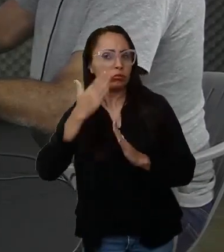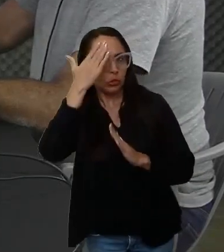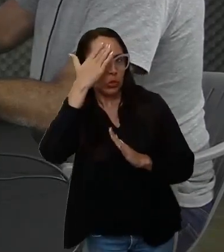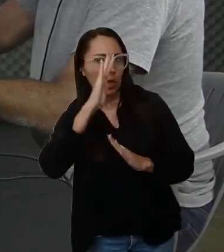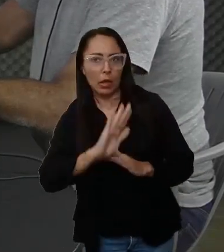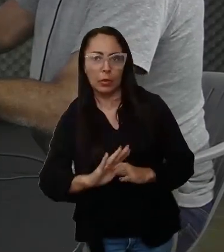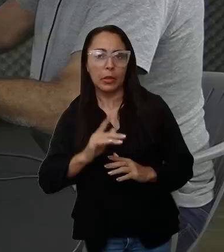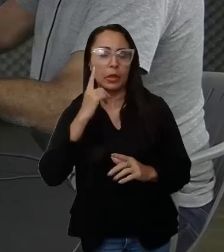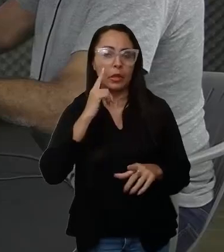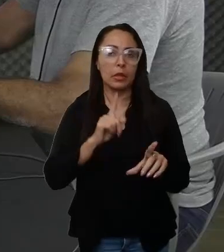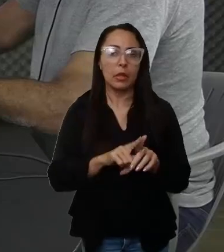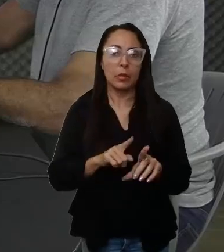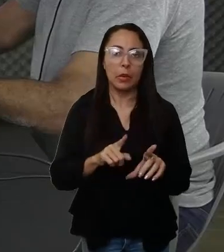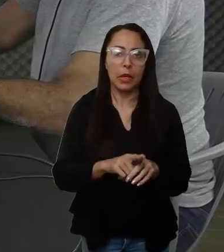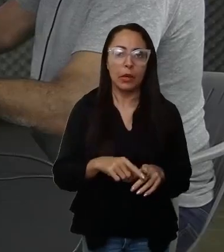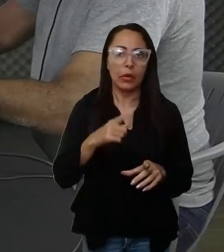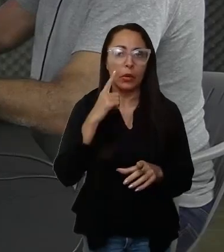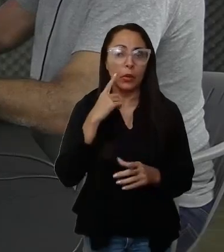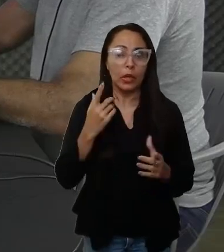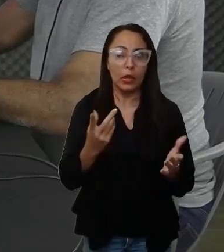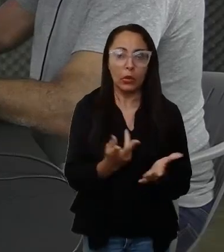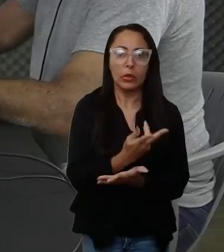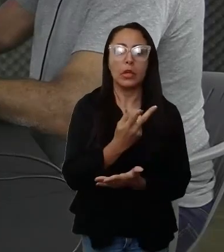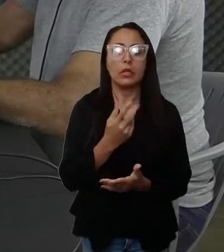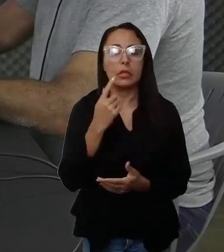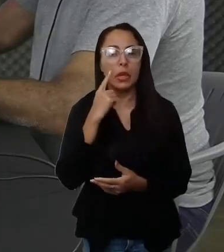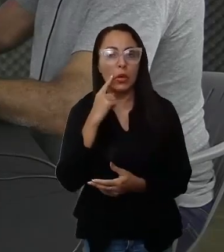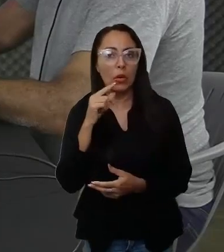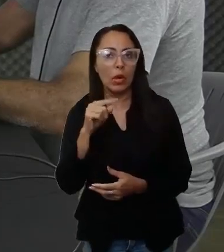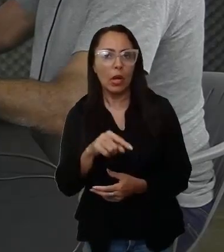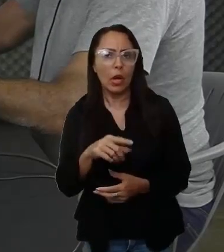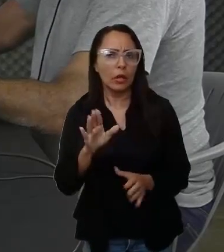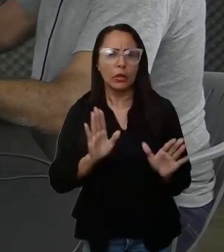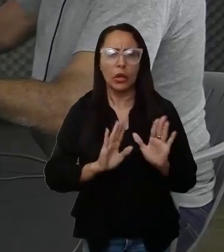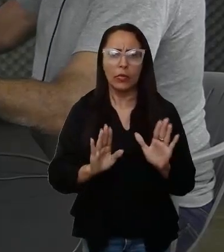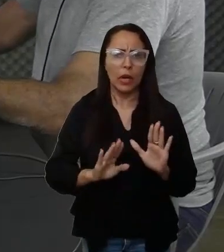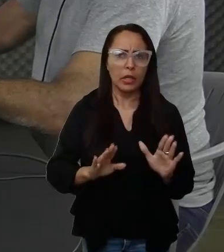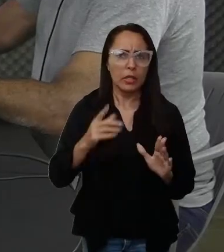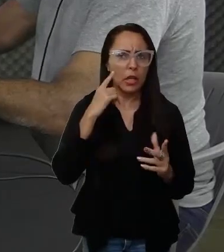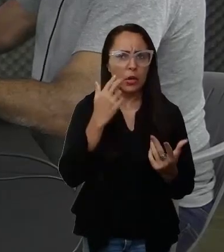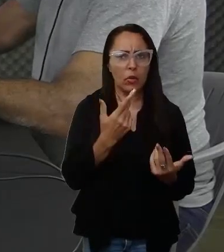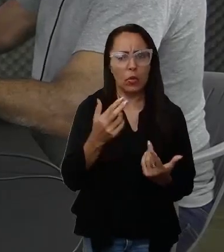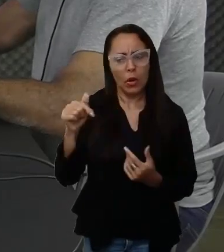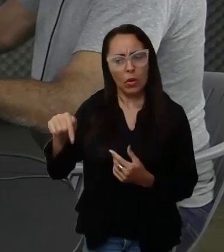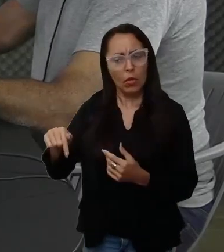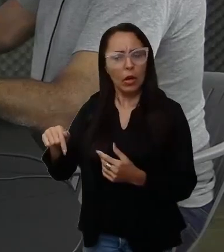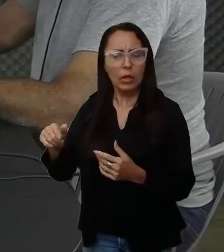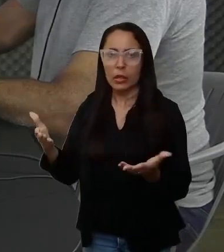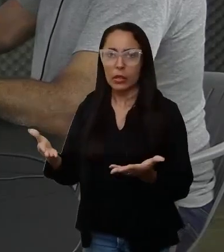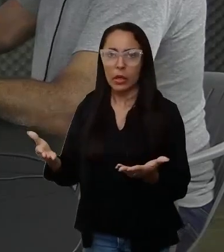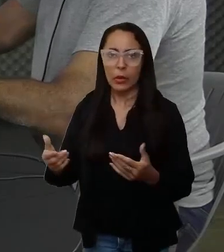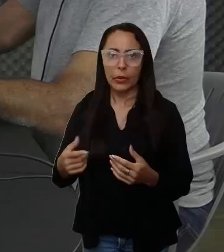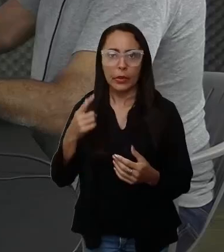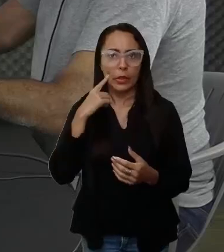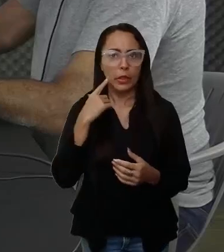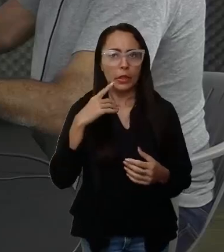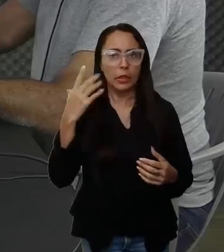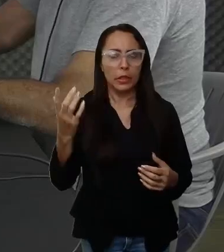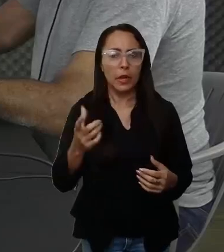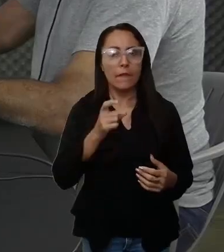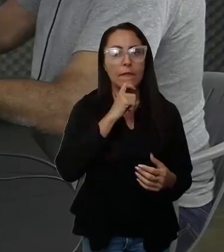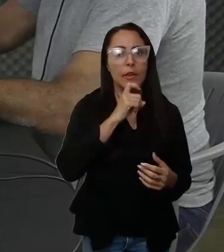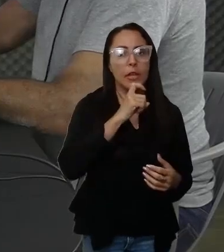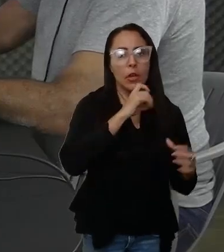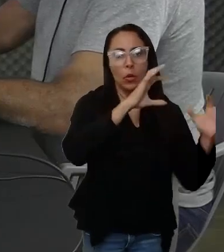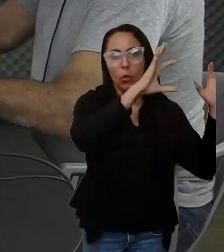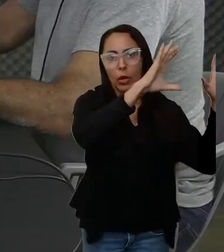Inclusive também o evento extremo que aconteceu lá não vai acontecer aqui, que a frente fria que ocorre lá não chega